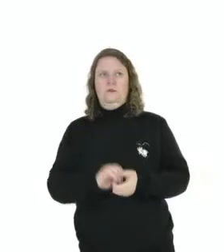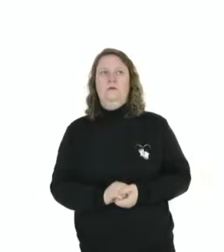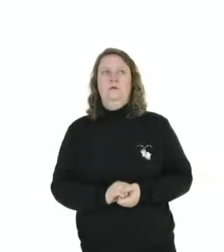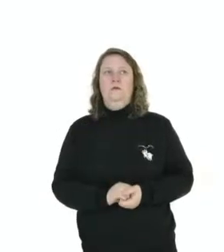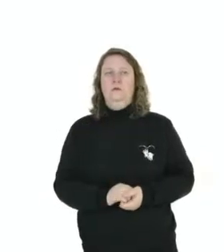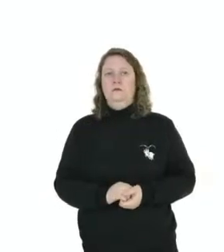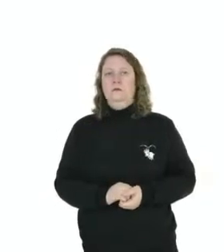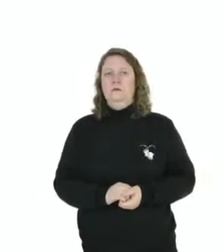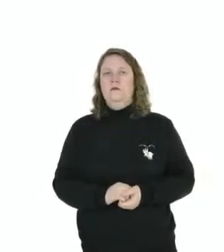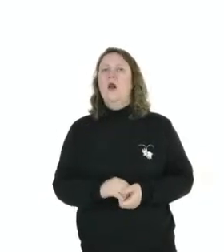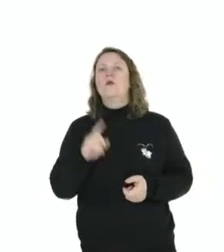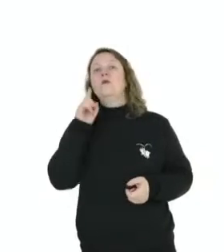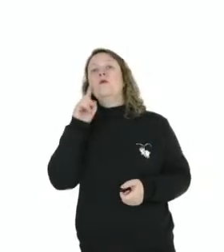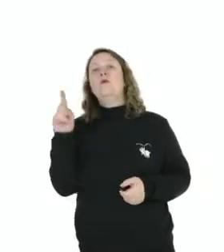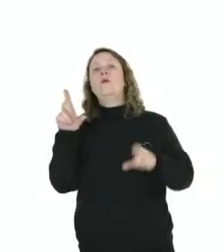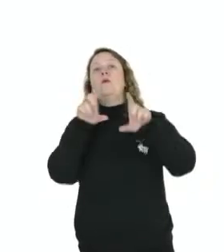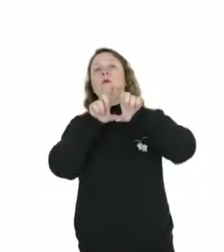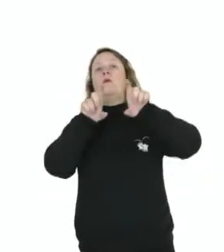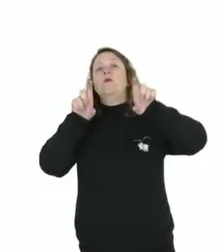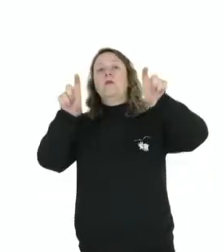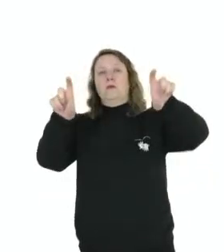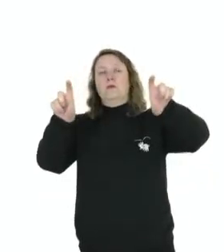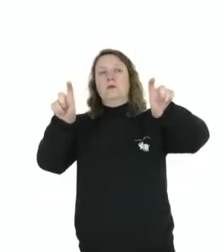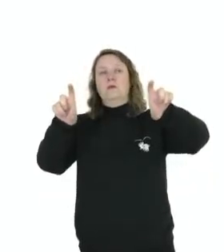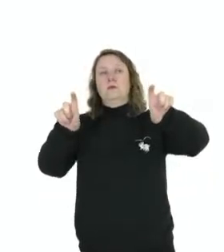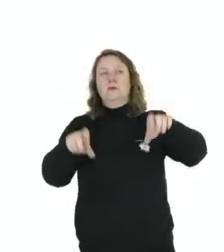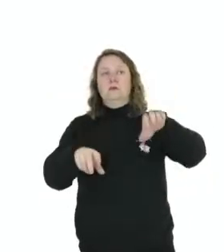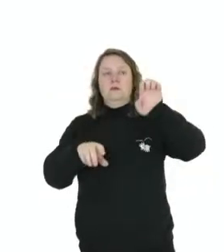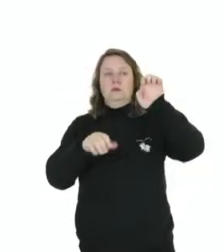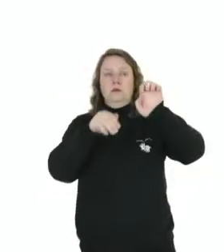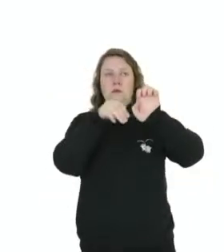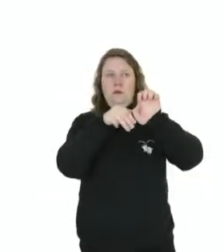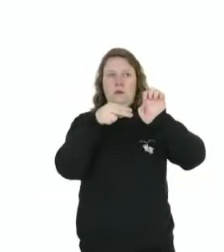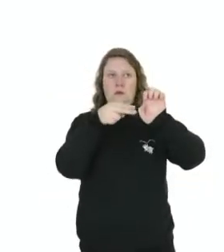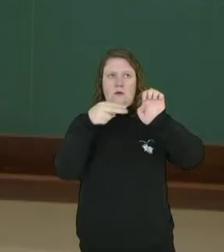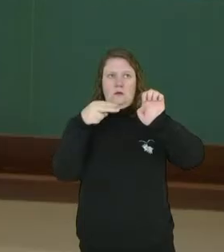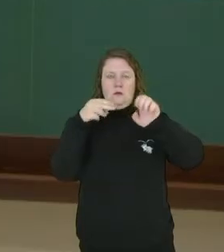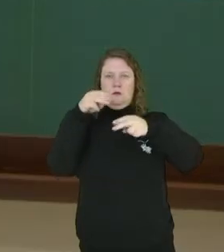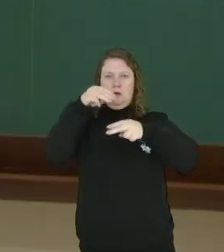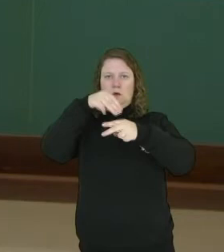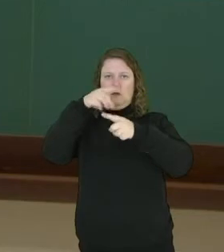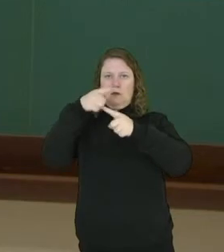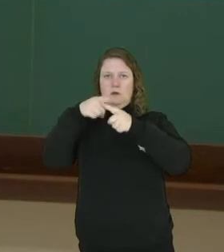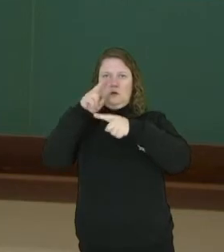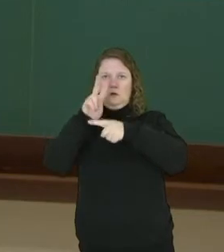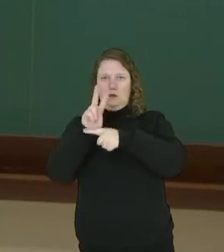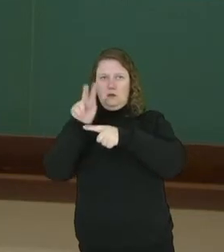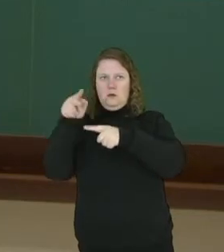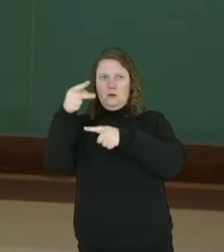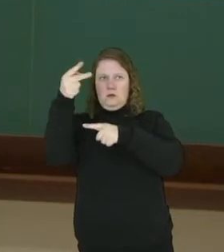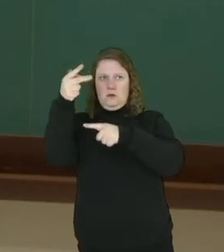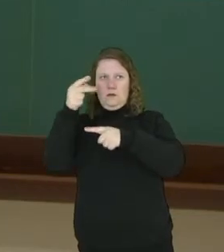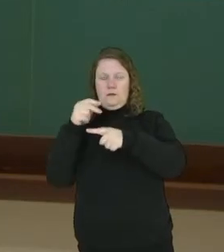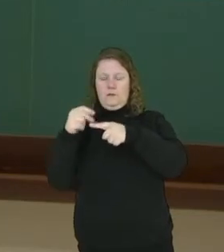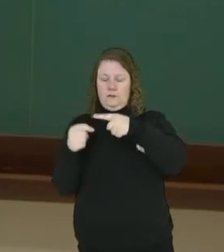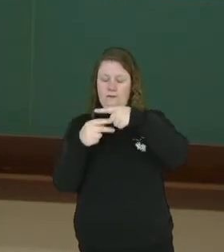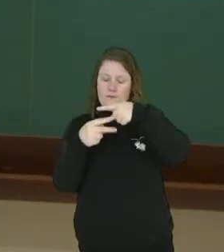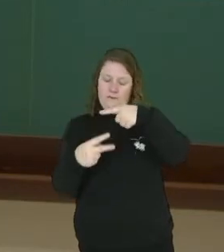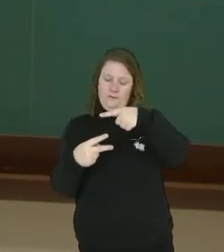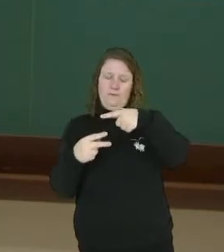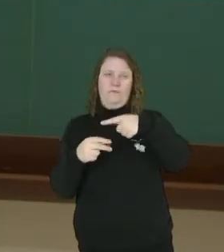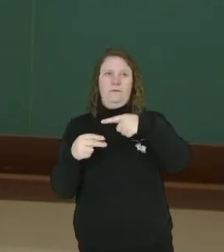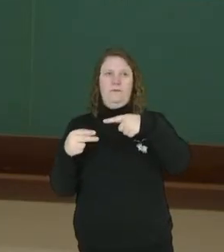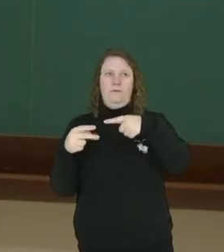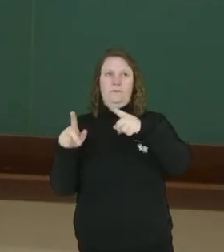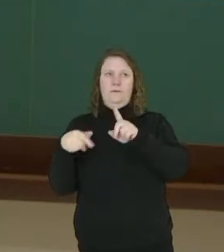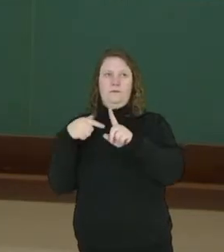da energia cinética, que é EM é igual a m vezes v ao quadrado sobre 2, certo? E com essa expressão